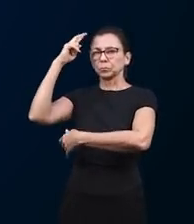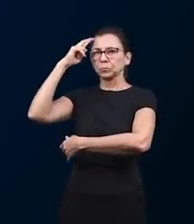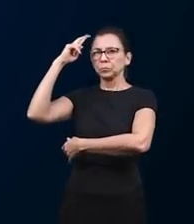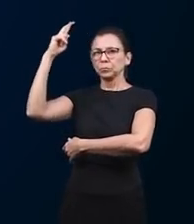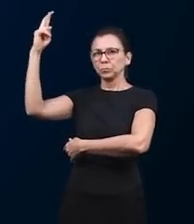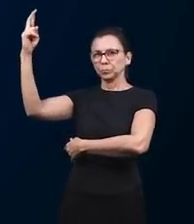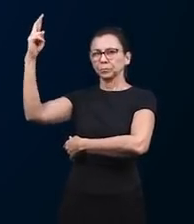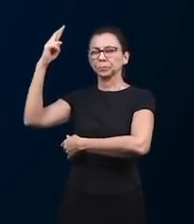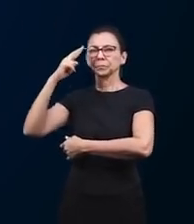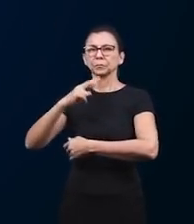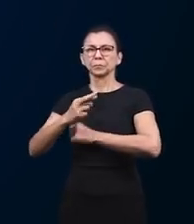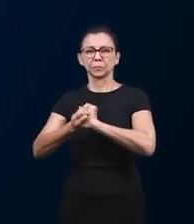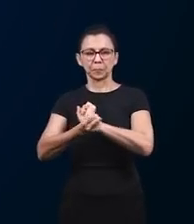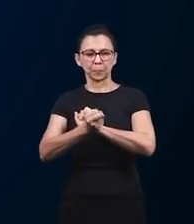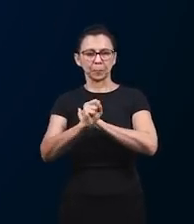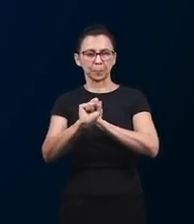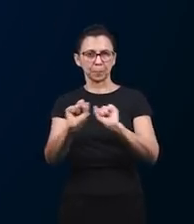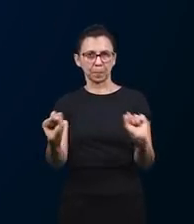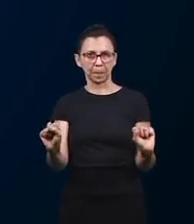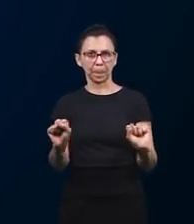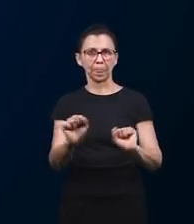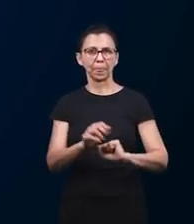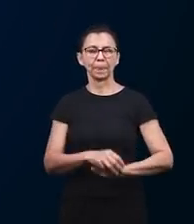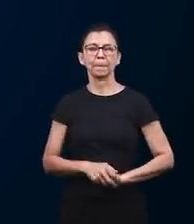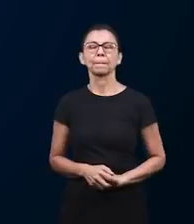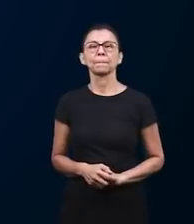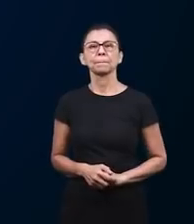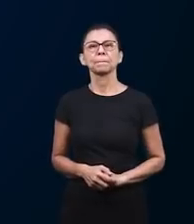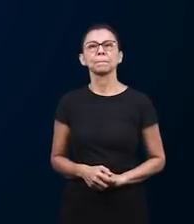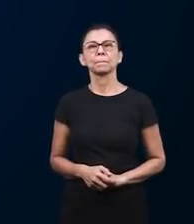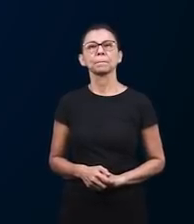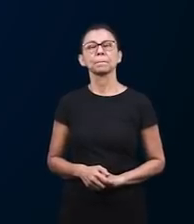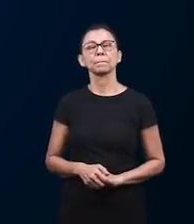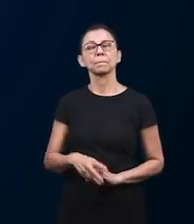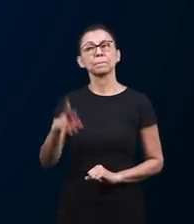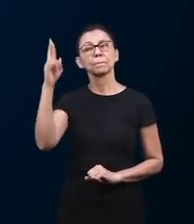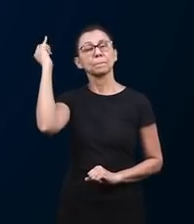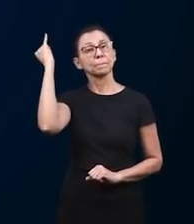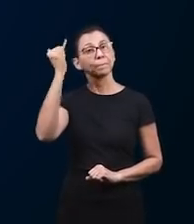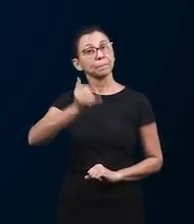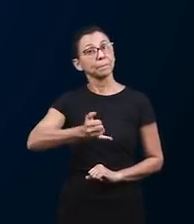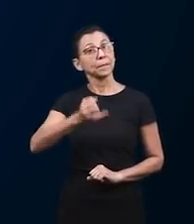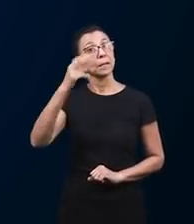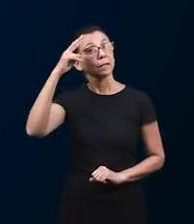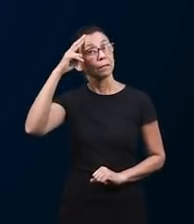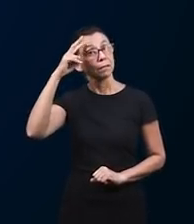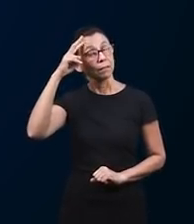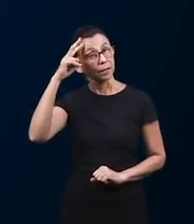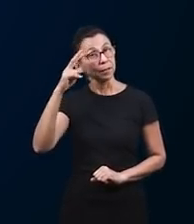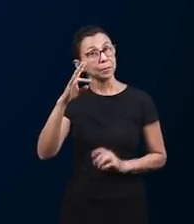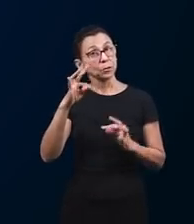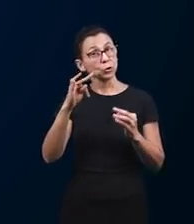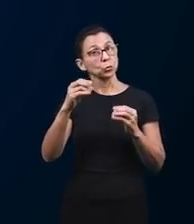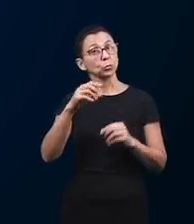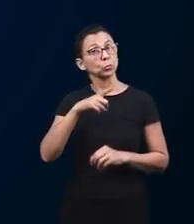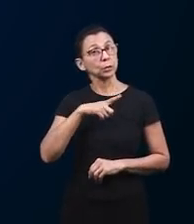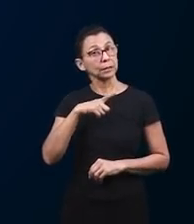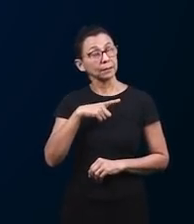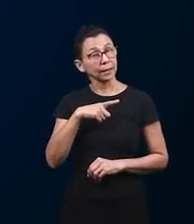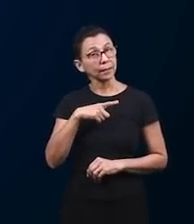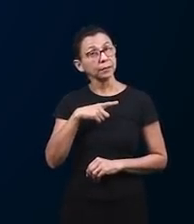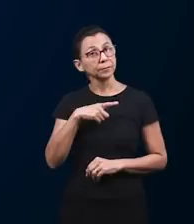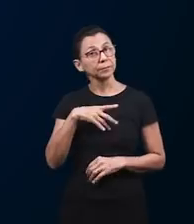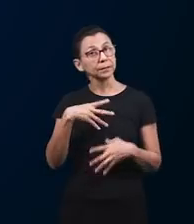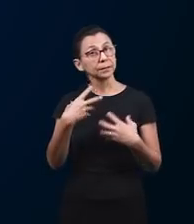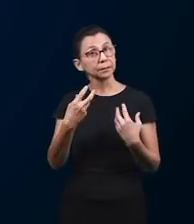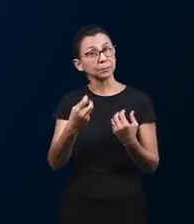vem do Senhor. Então, o Senhor nos dá um alerta: Lembra-te, pois, do que tens recebido